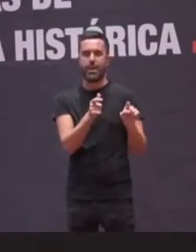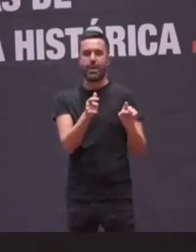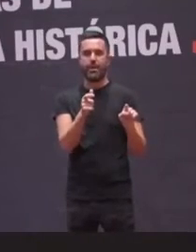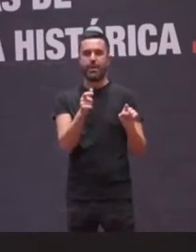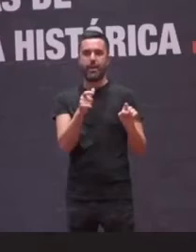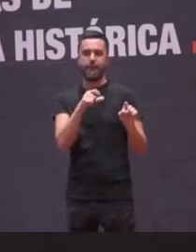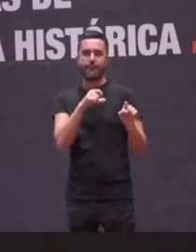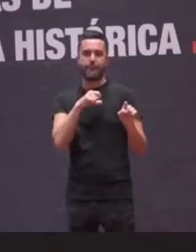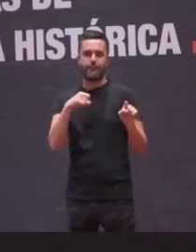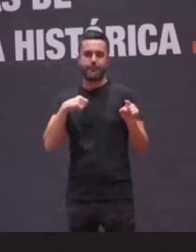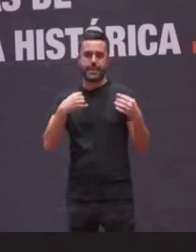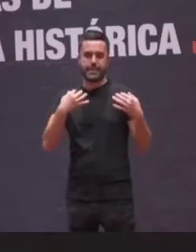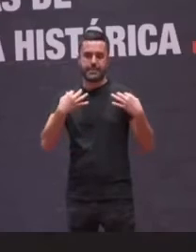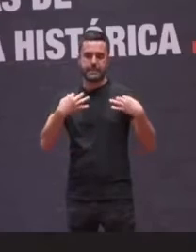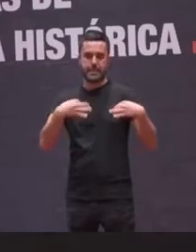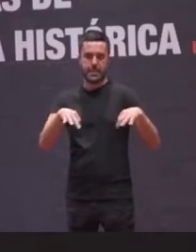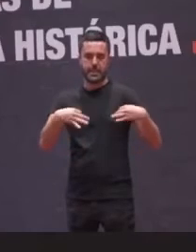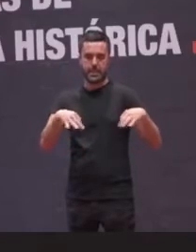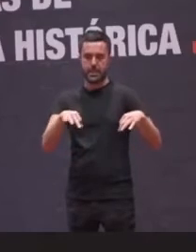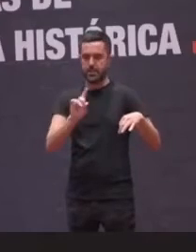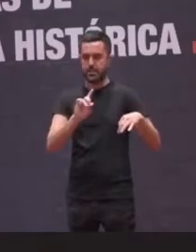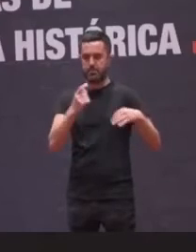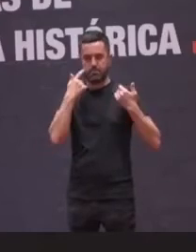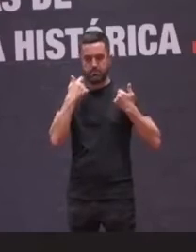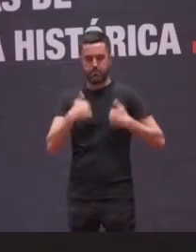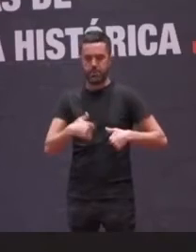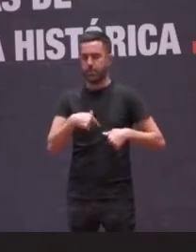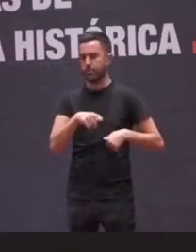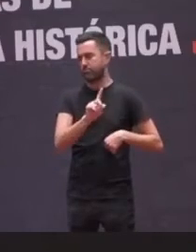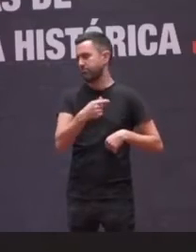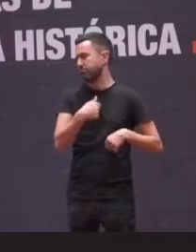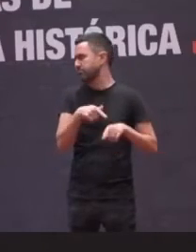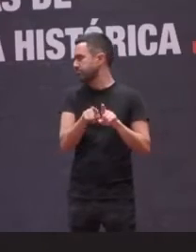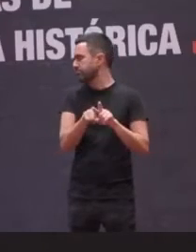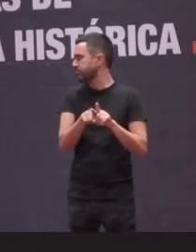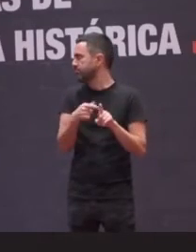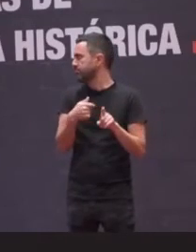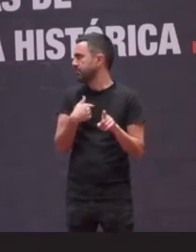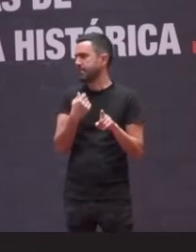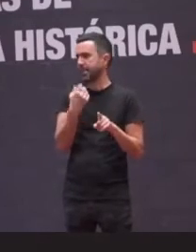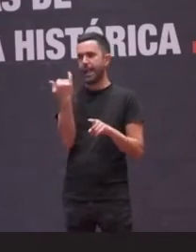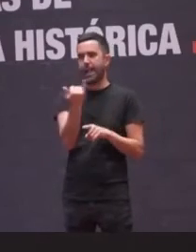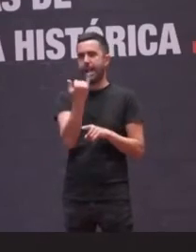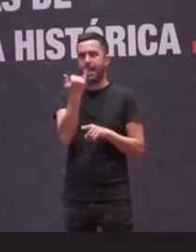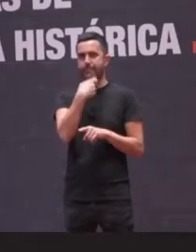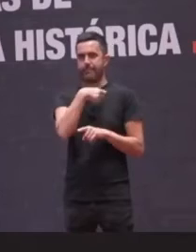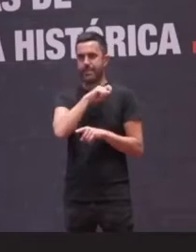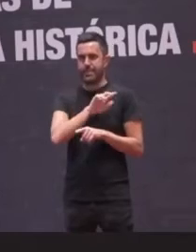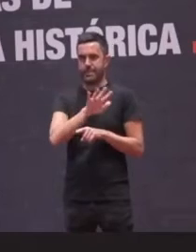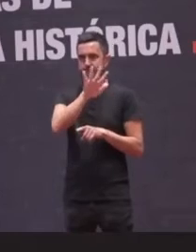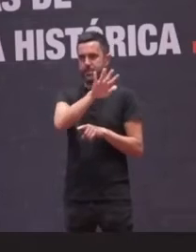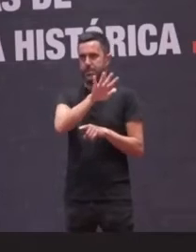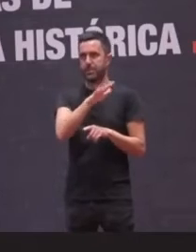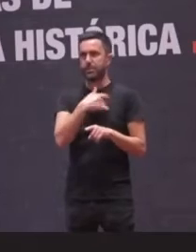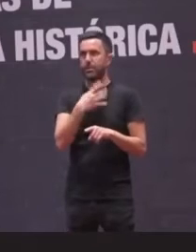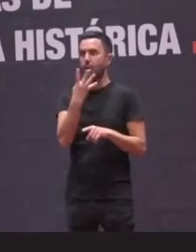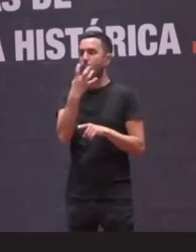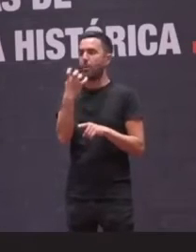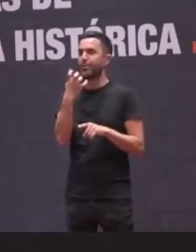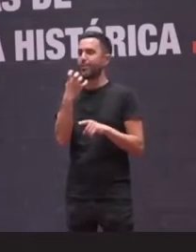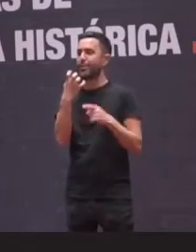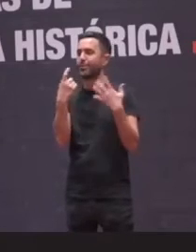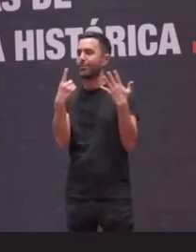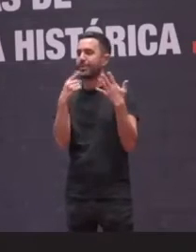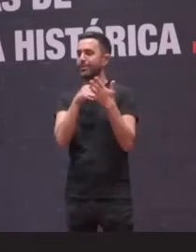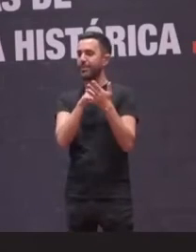Era o que foi despois xefe do Estado, e se autoproclamou xefe do Estado. Ben. Esa venda existiu, 406.000